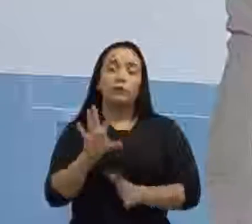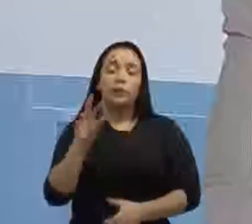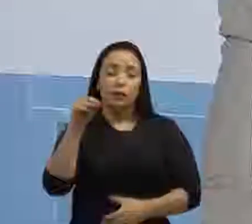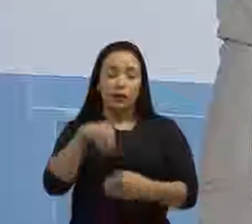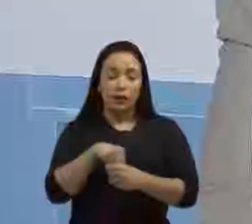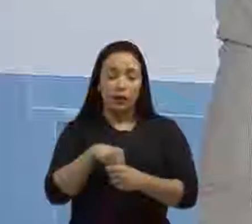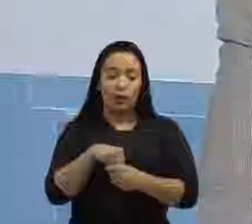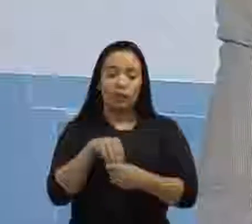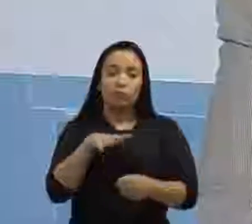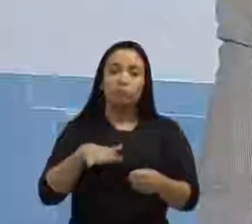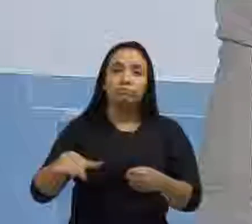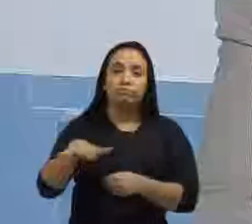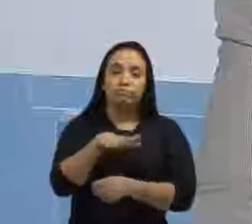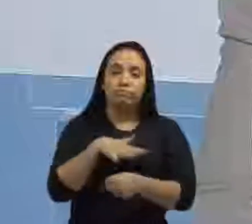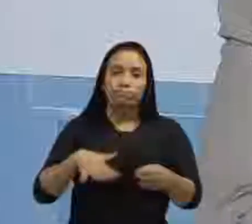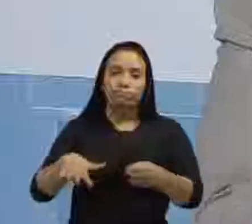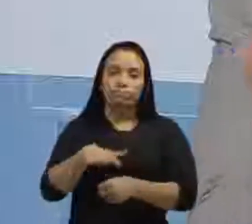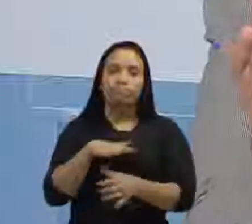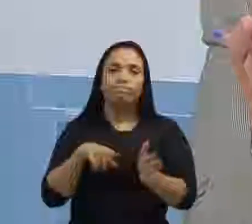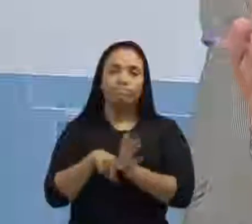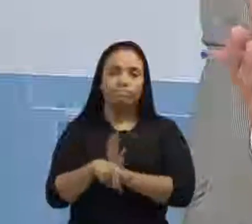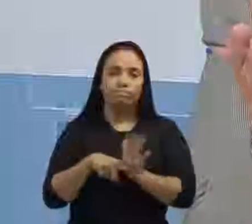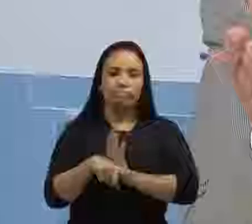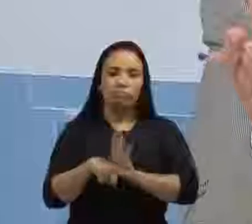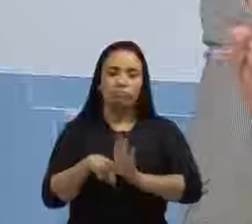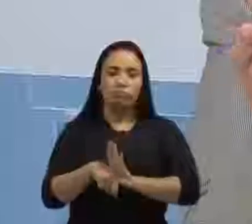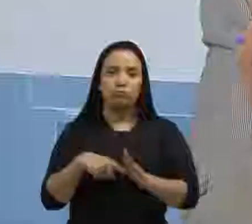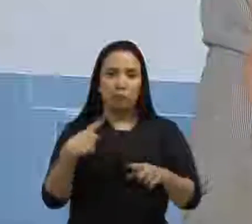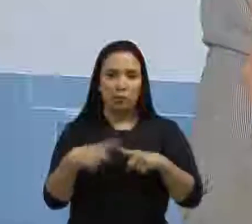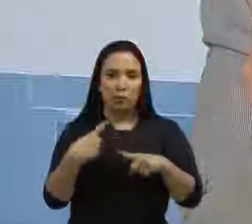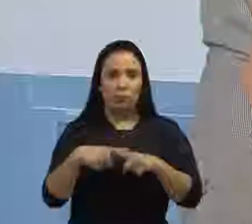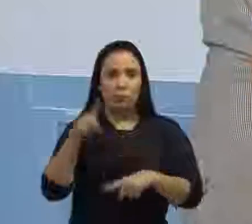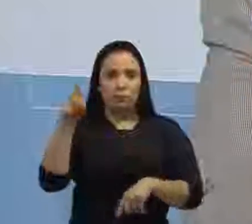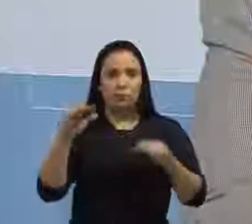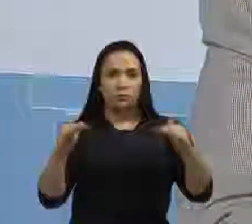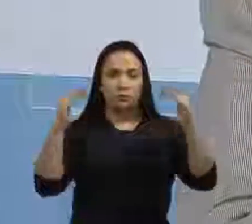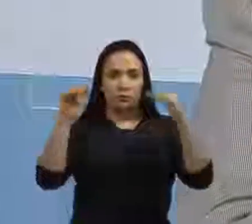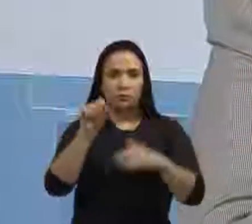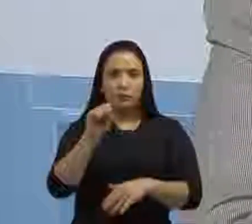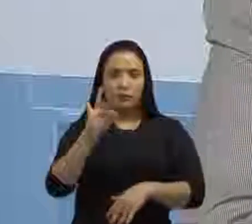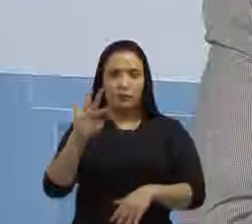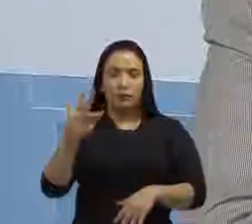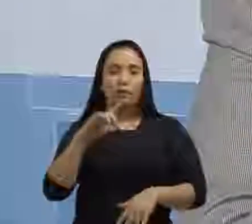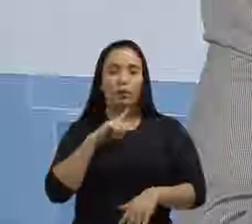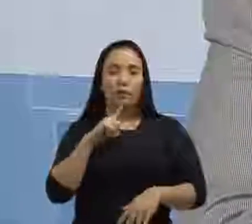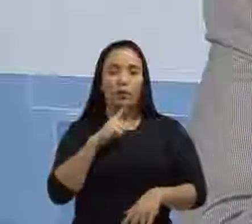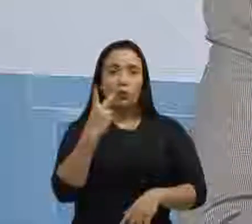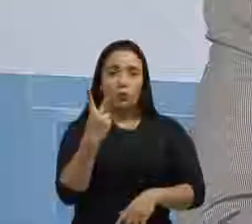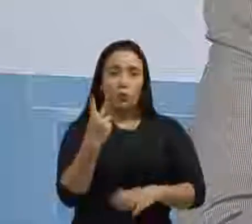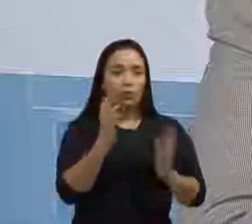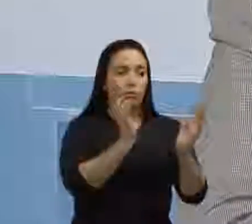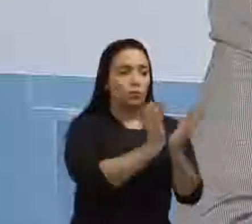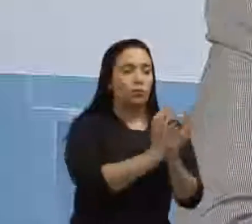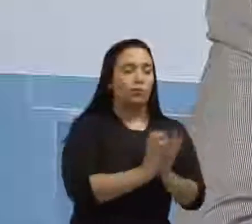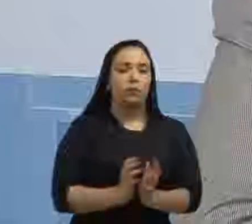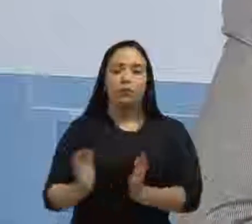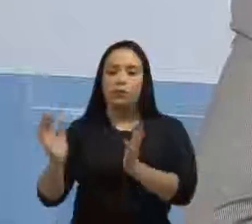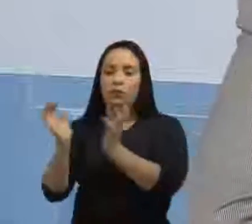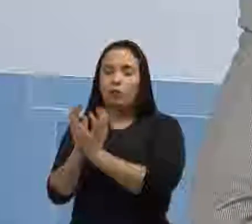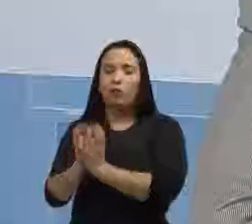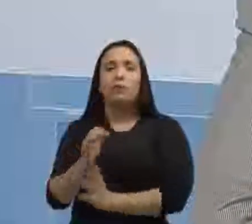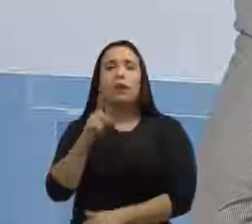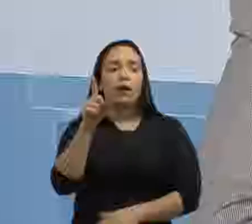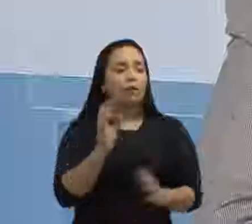turma que ele faz parte, né? Porque lá no Supremo tem 2 turmas, né? Ele podia ter tomado, pelo